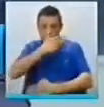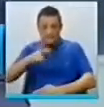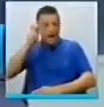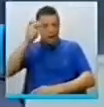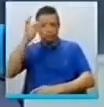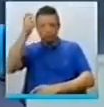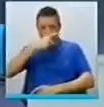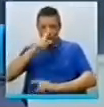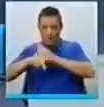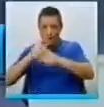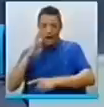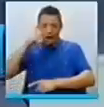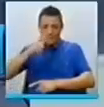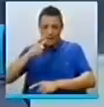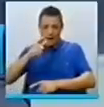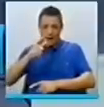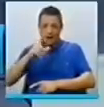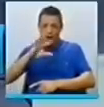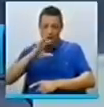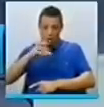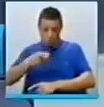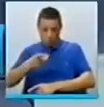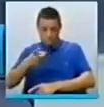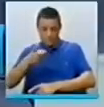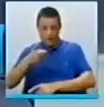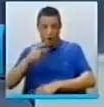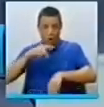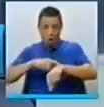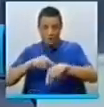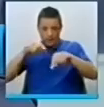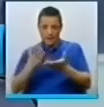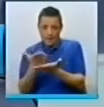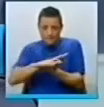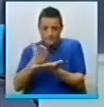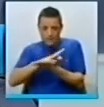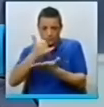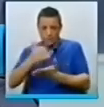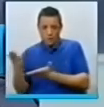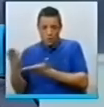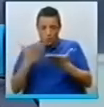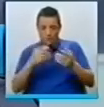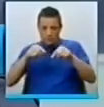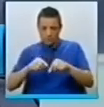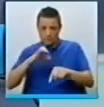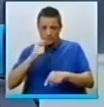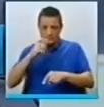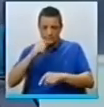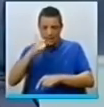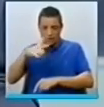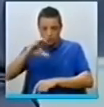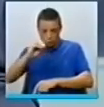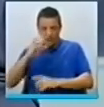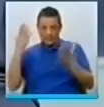história eu volto à amanhã com o dia em 40 minutos às 9 em pon amanhã aqui na página 2 será meu convidado Sérgio Godinho boa noite